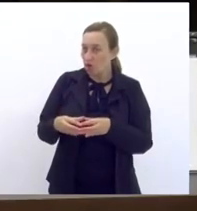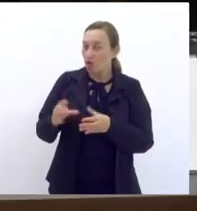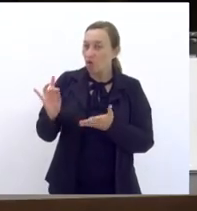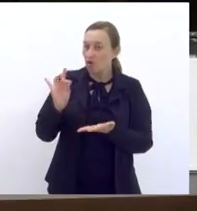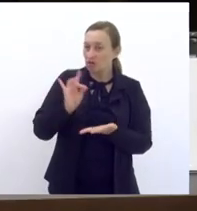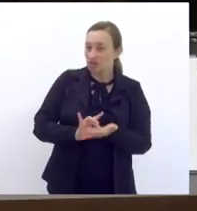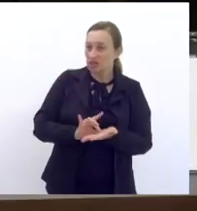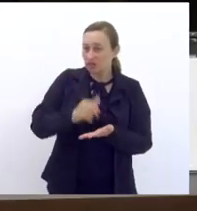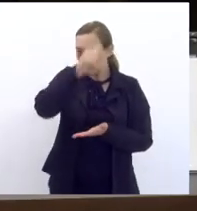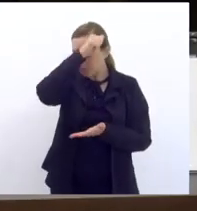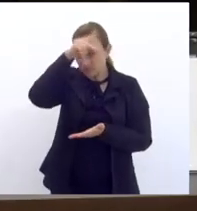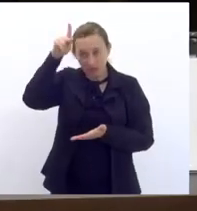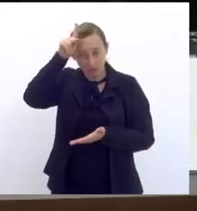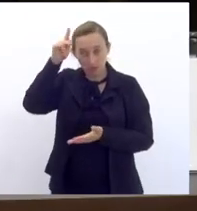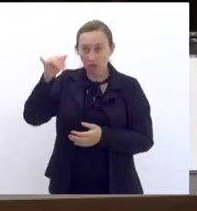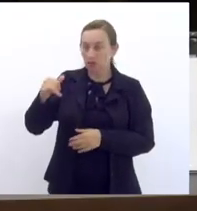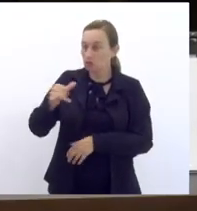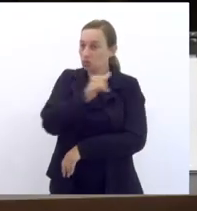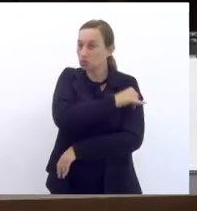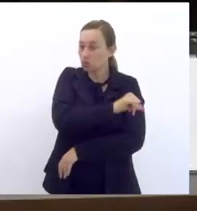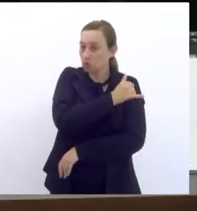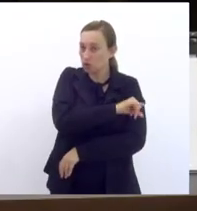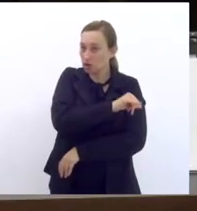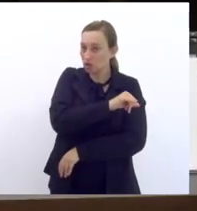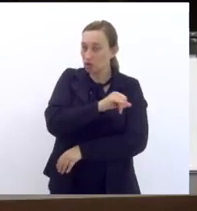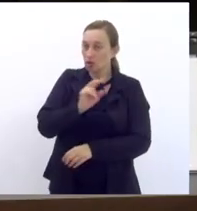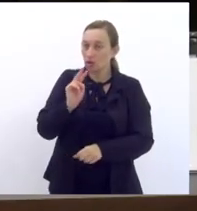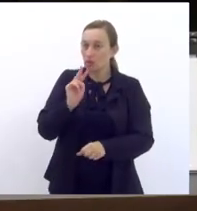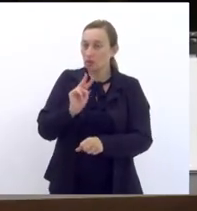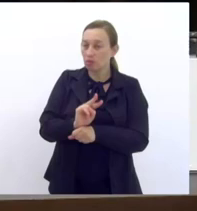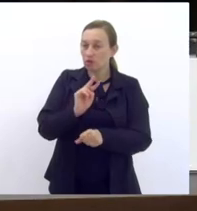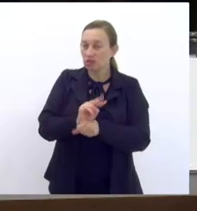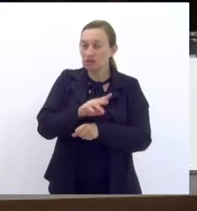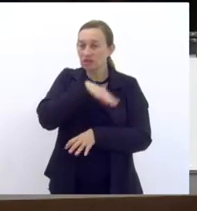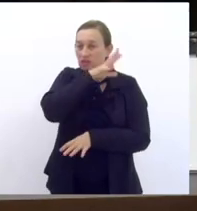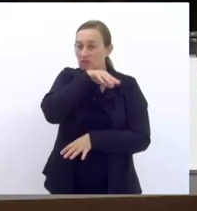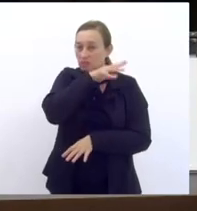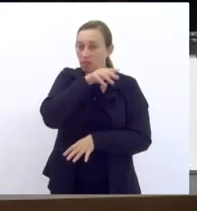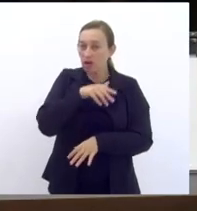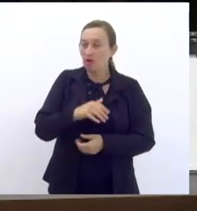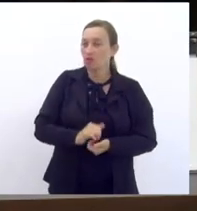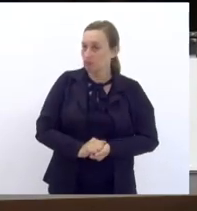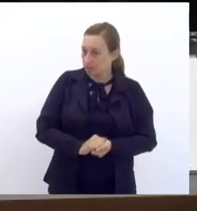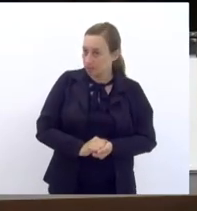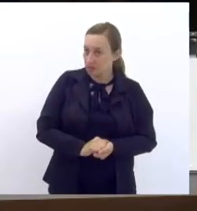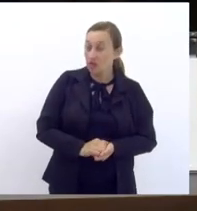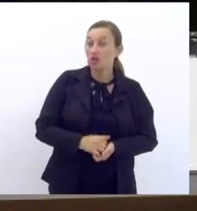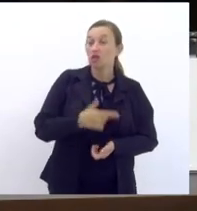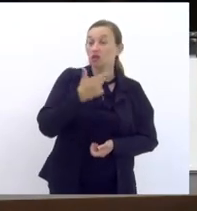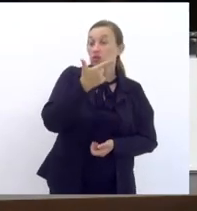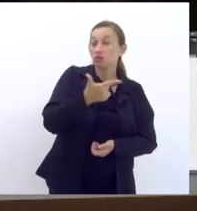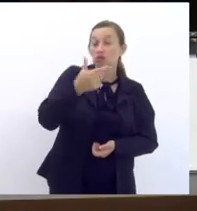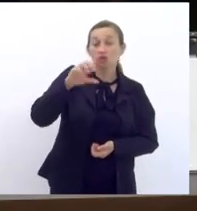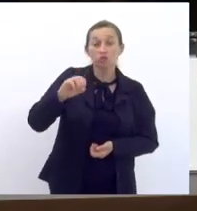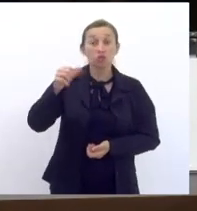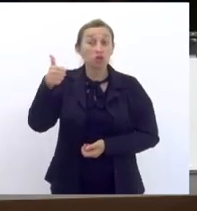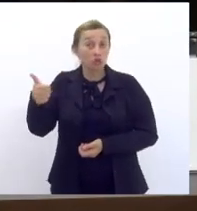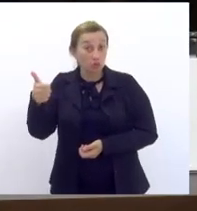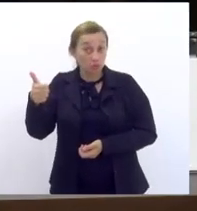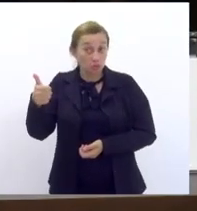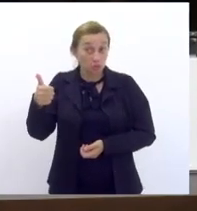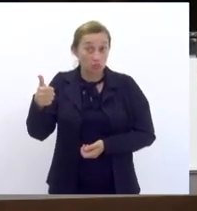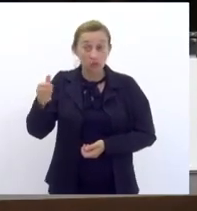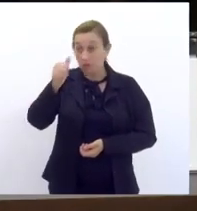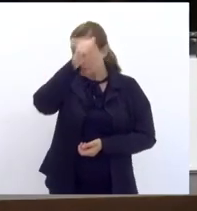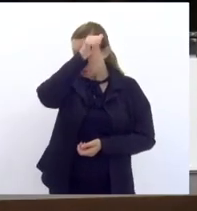começa somente no século 21 primeiro programa de castração deputado Jorge Felipe é de 2001 foi instituído